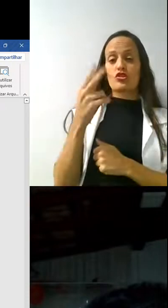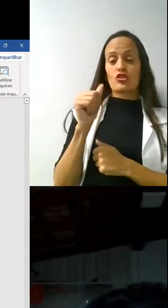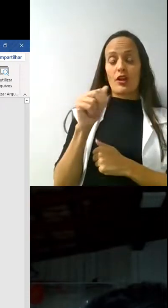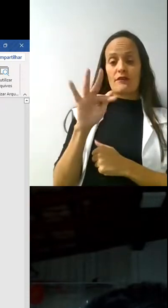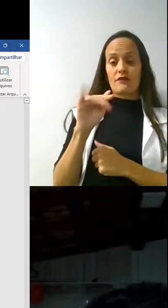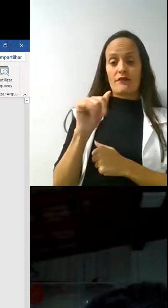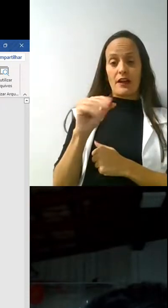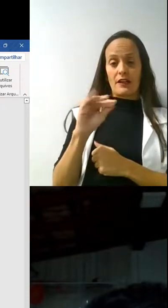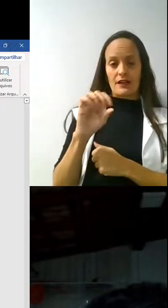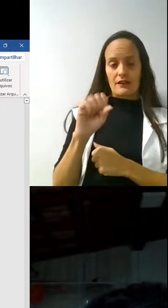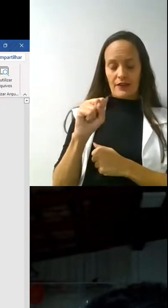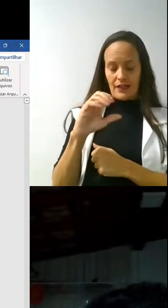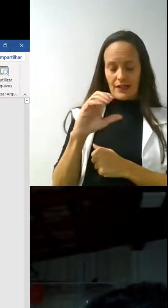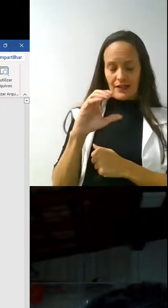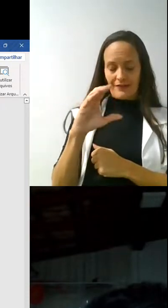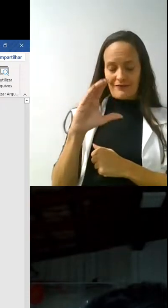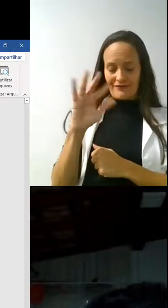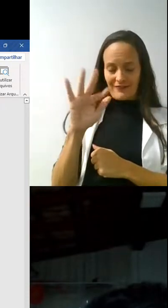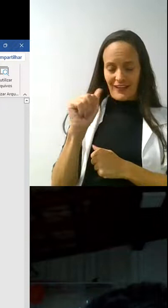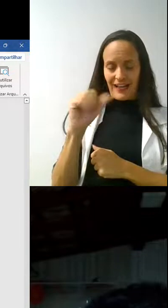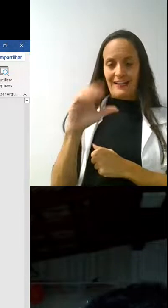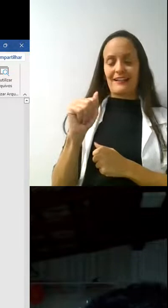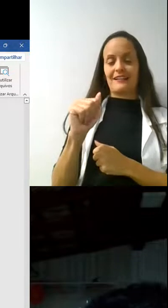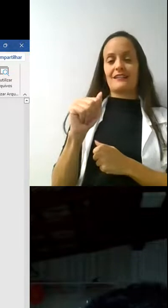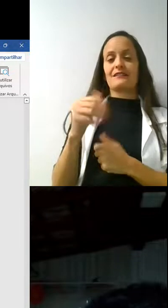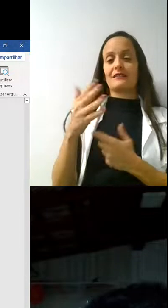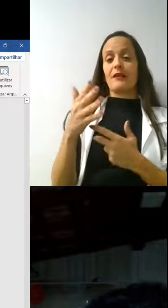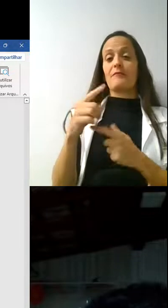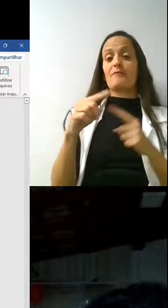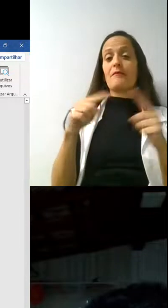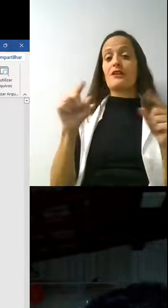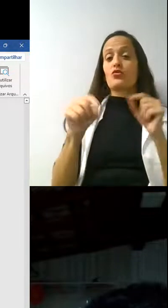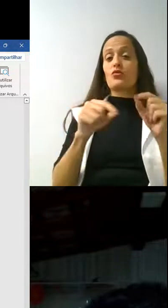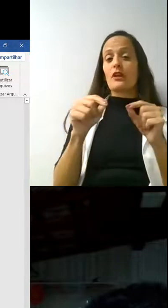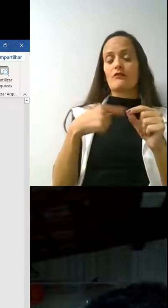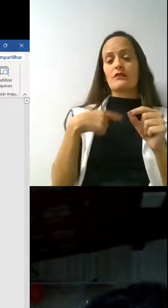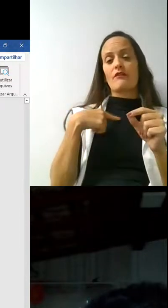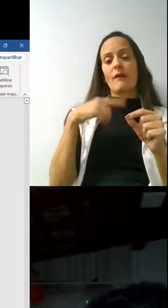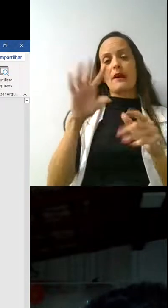carga, né? Então é isso, pessoal. Agora você vem aqui, ó, e coloca